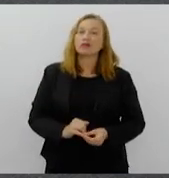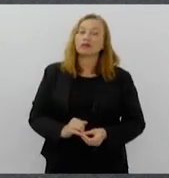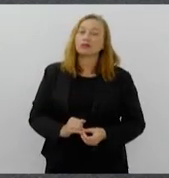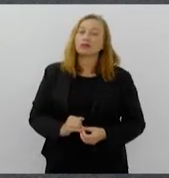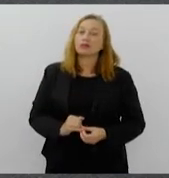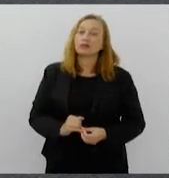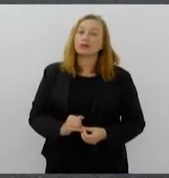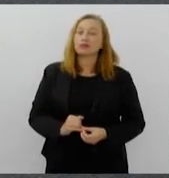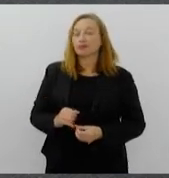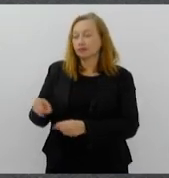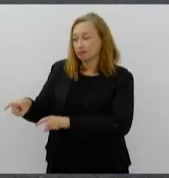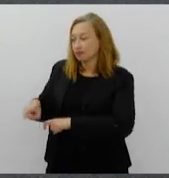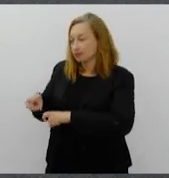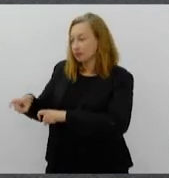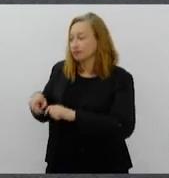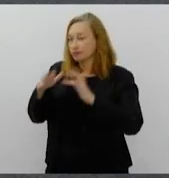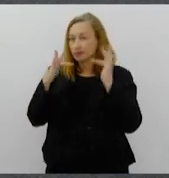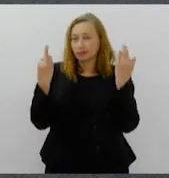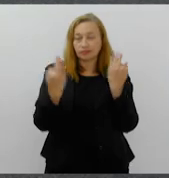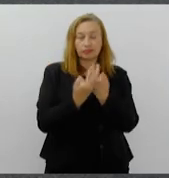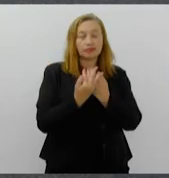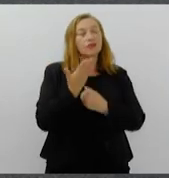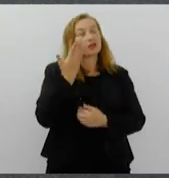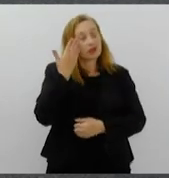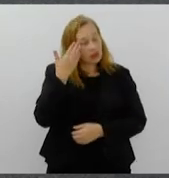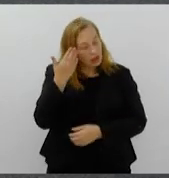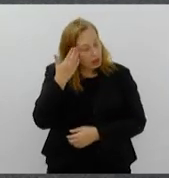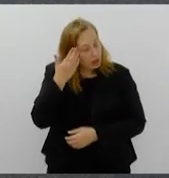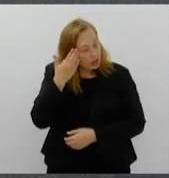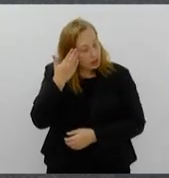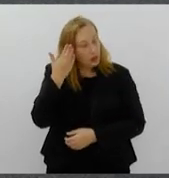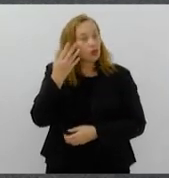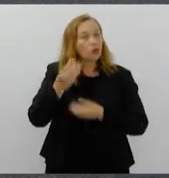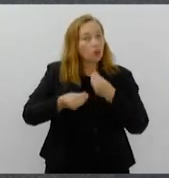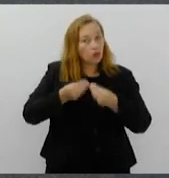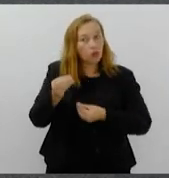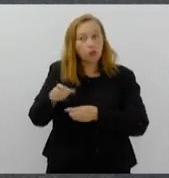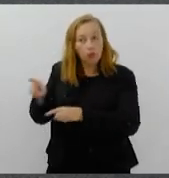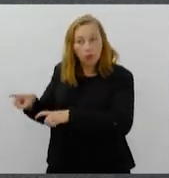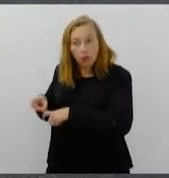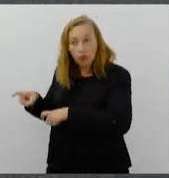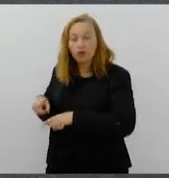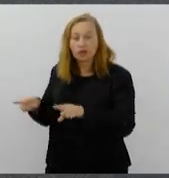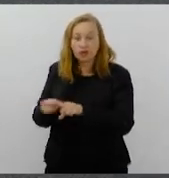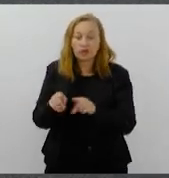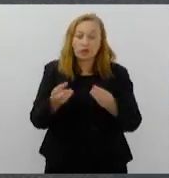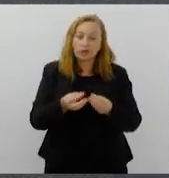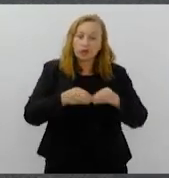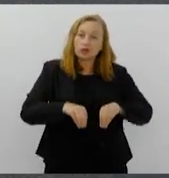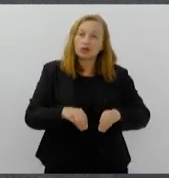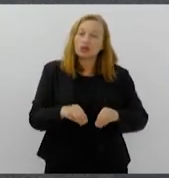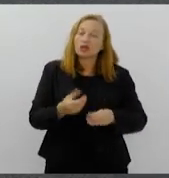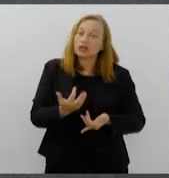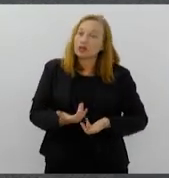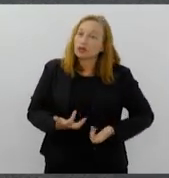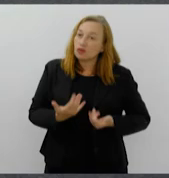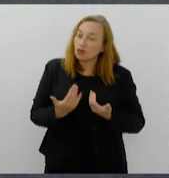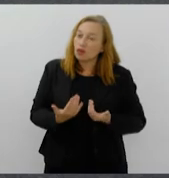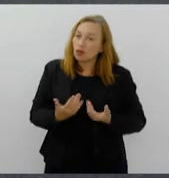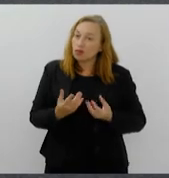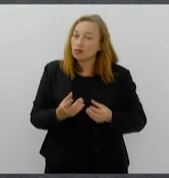com a agricultura familiar, com assentamentos, sabe como a agricultura também é afetada. Esses incêndios